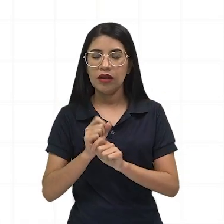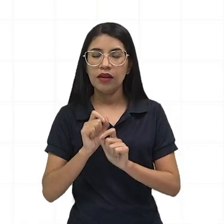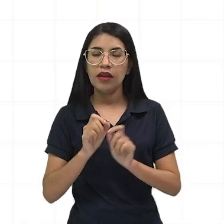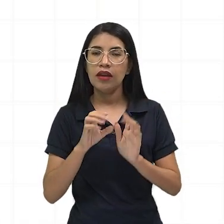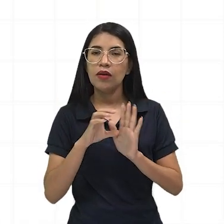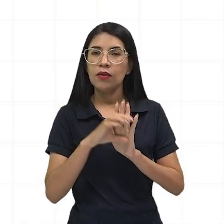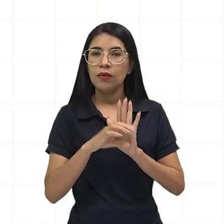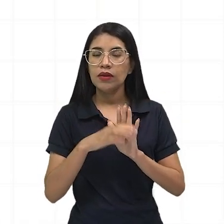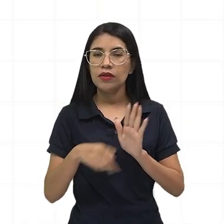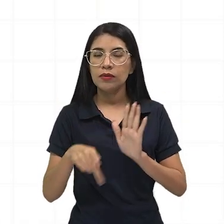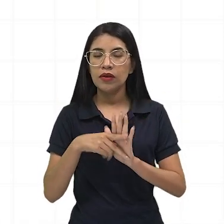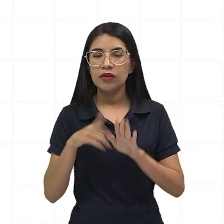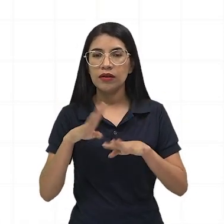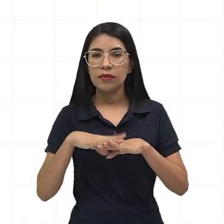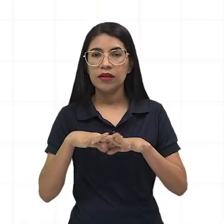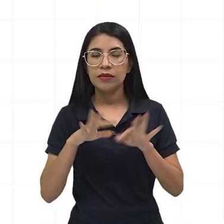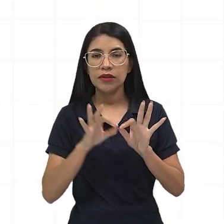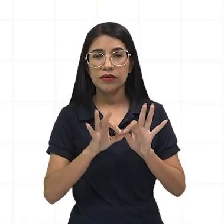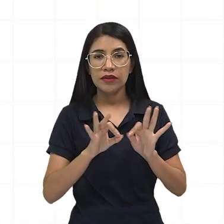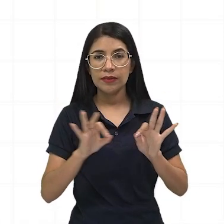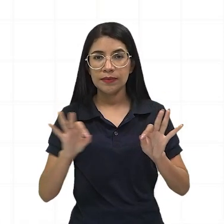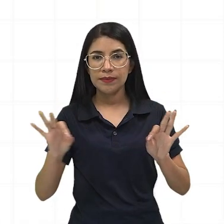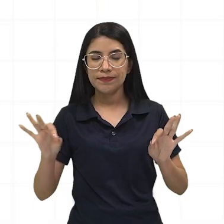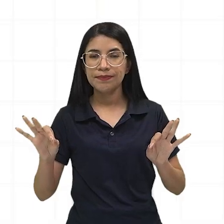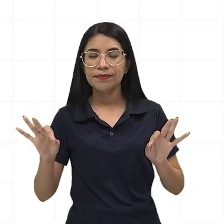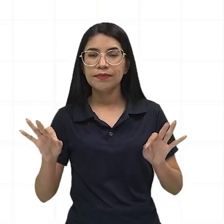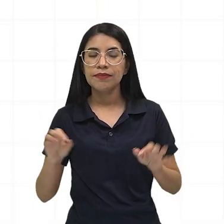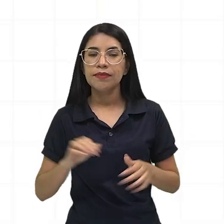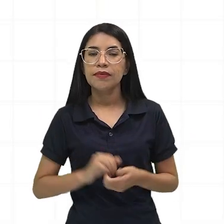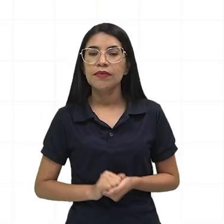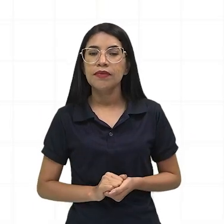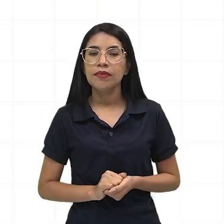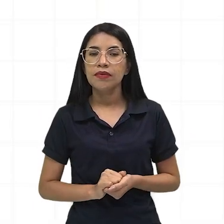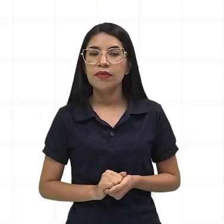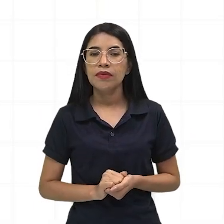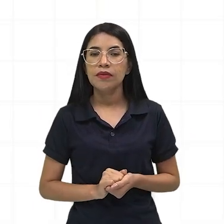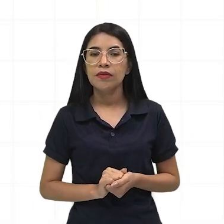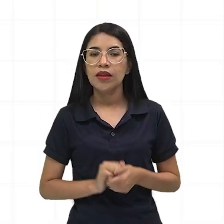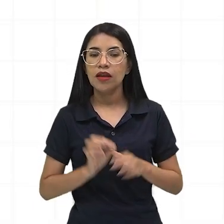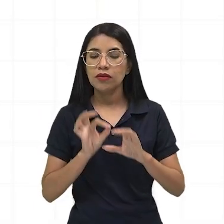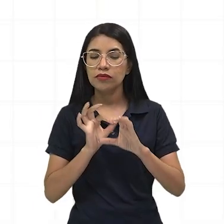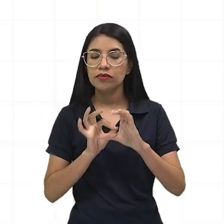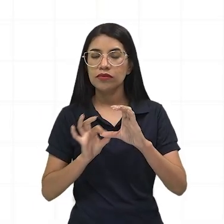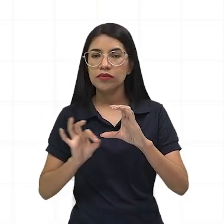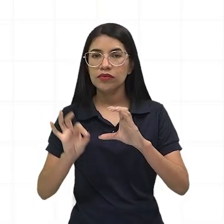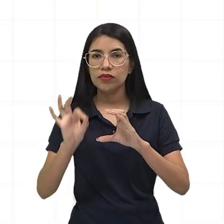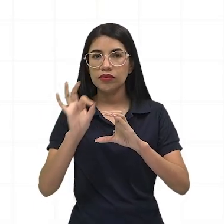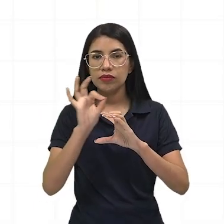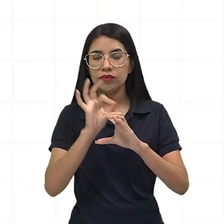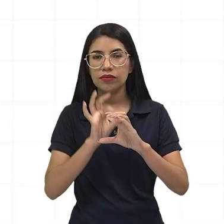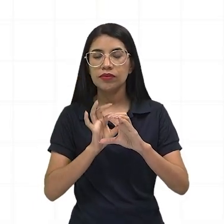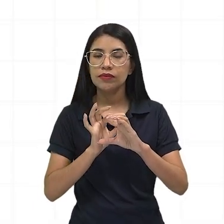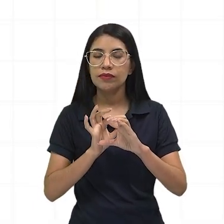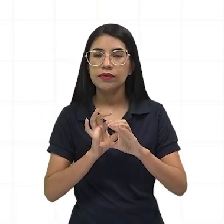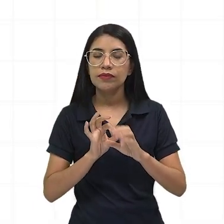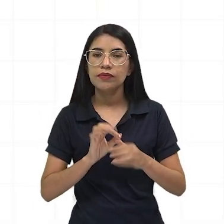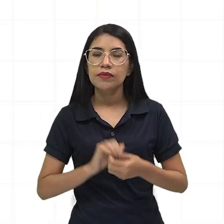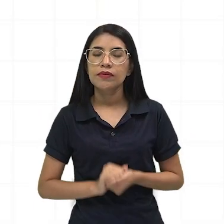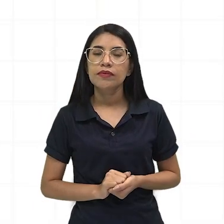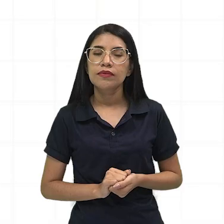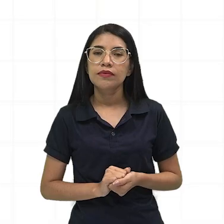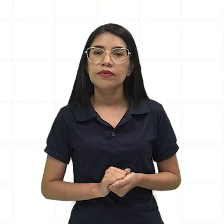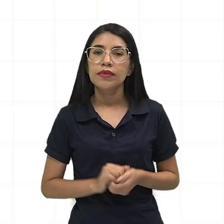o comprimento, ou seja, olha aqui, que eu já havia dito, o contorno de determinada figura. Em